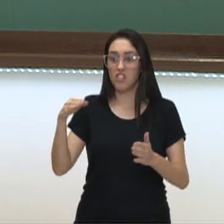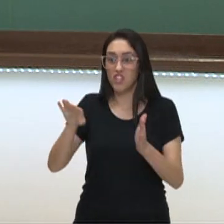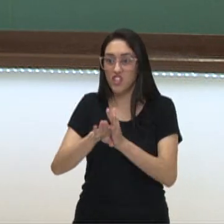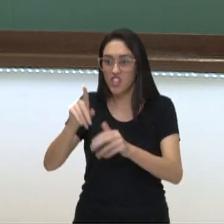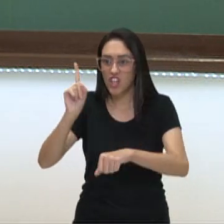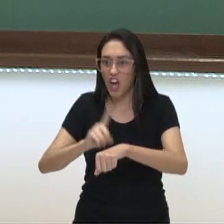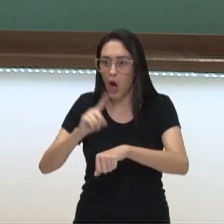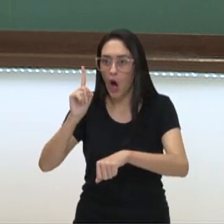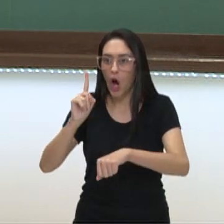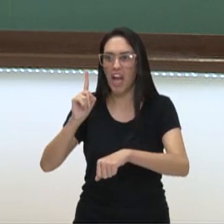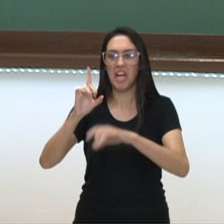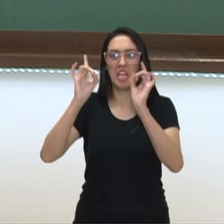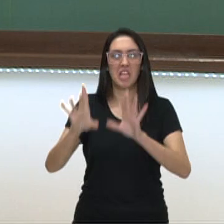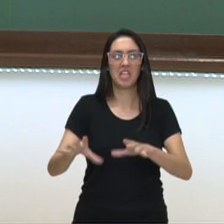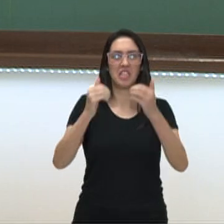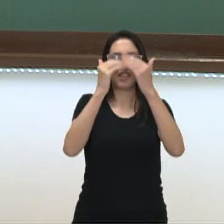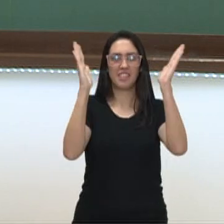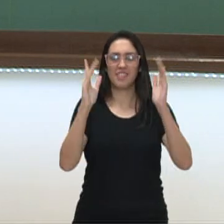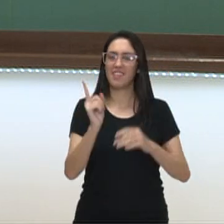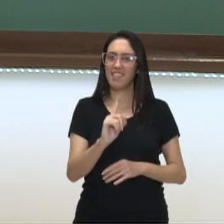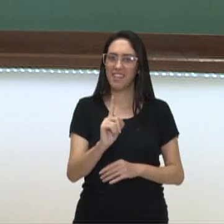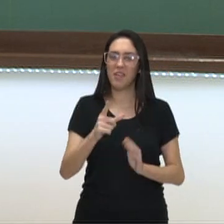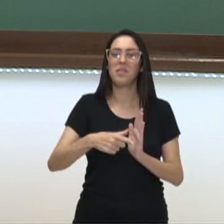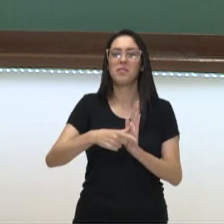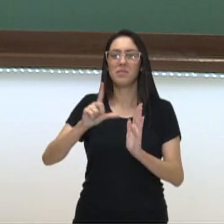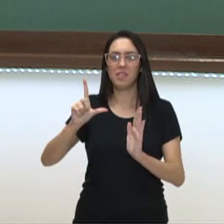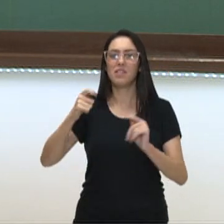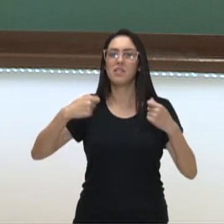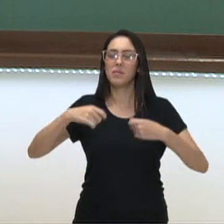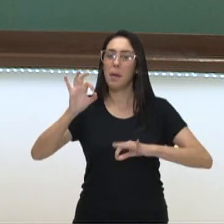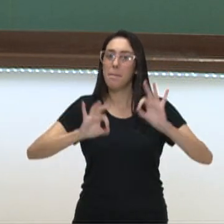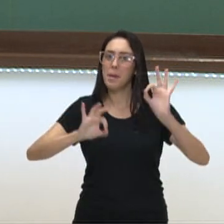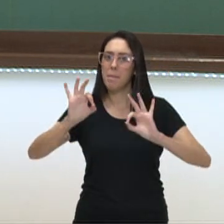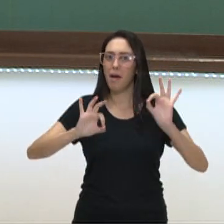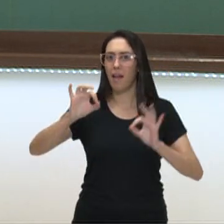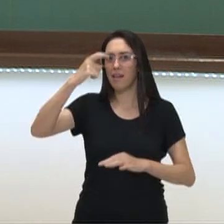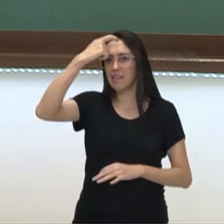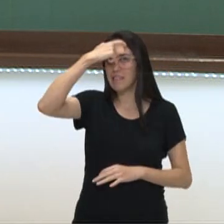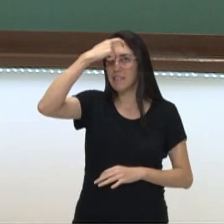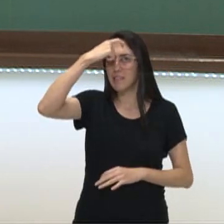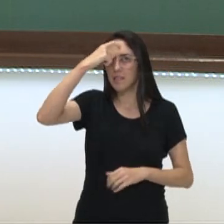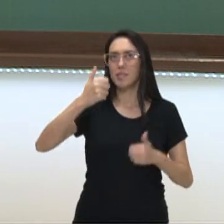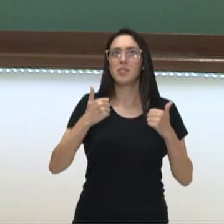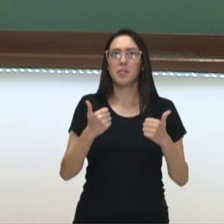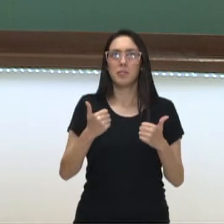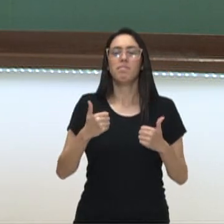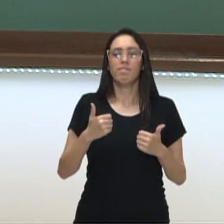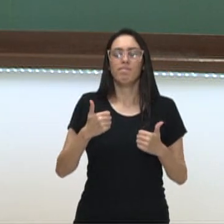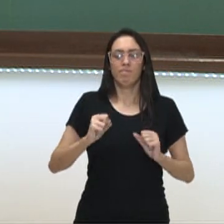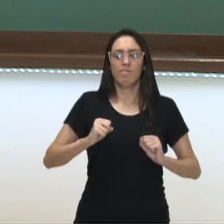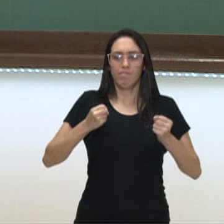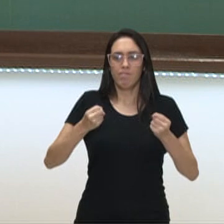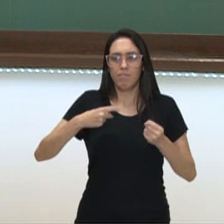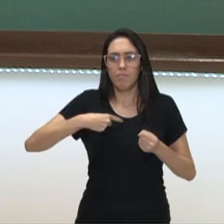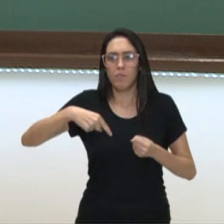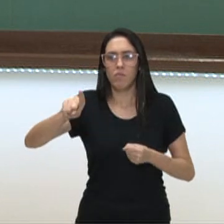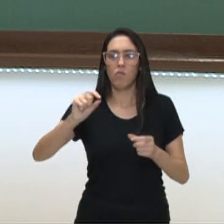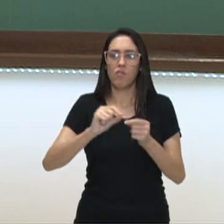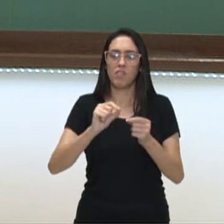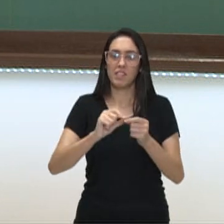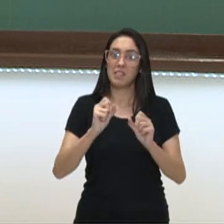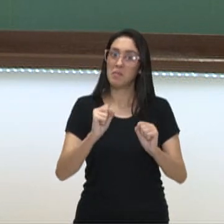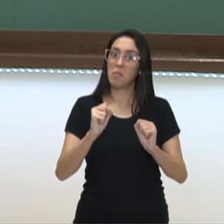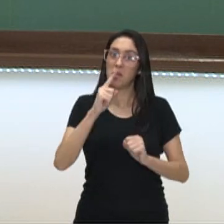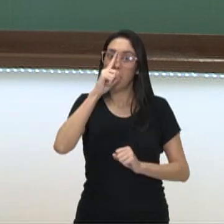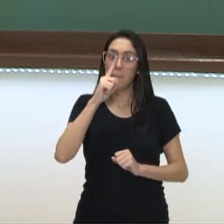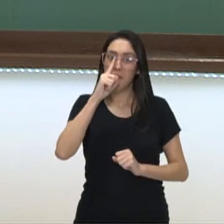estar pronto mentalmente para poder enfrentar aquele risco e fazer a atividade. Por isso a